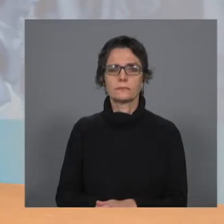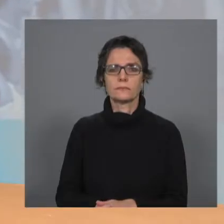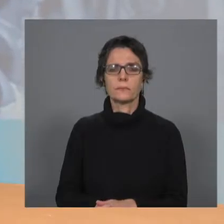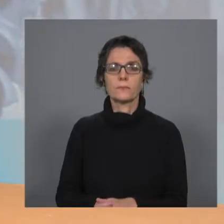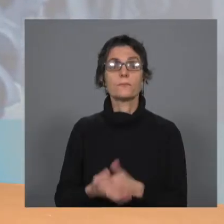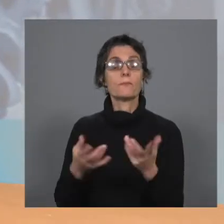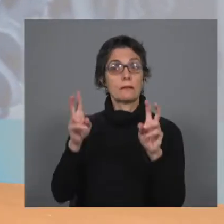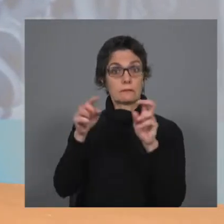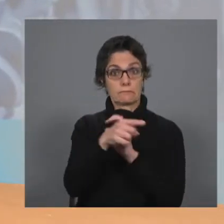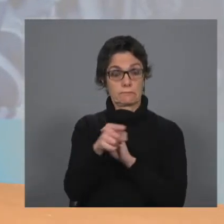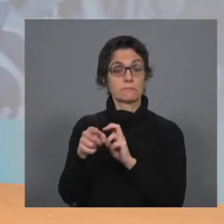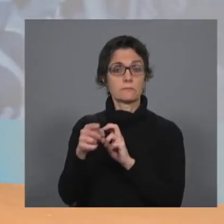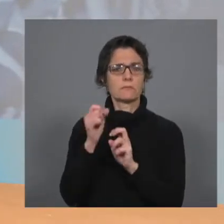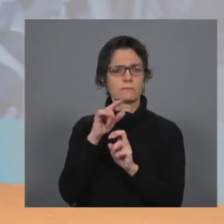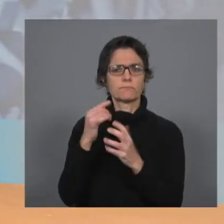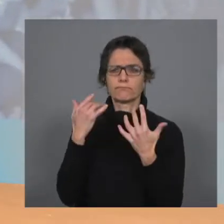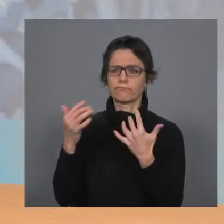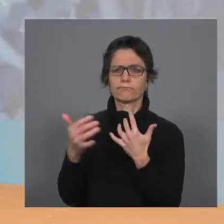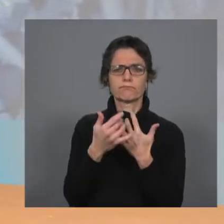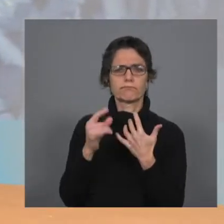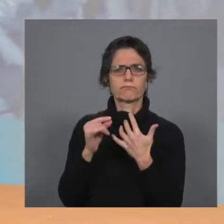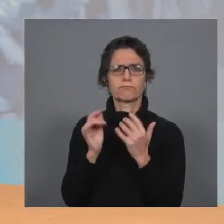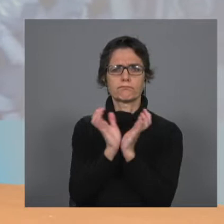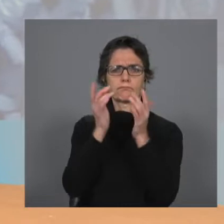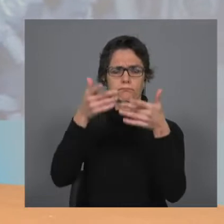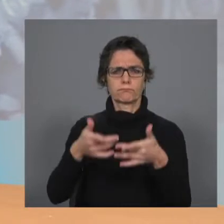São temas que pode acompanhar também em